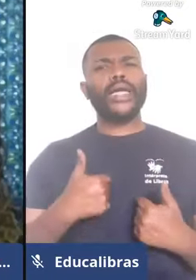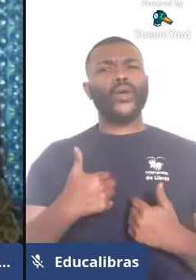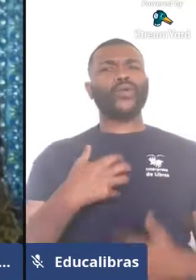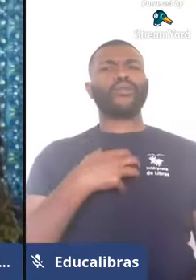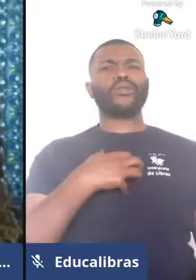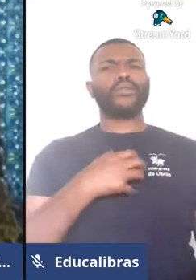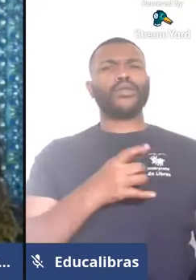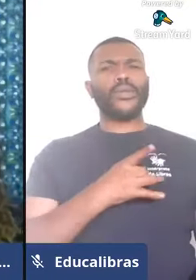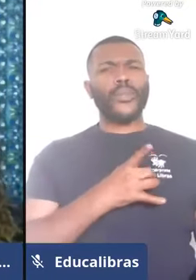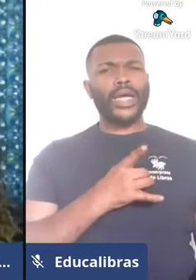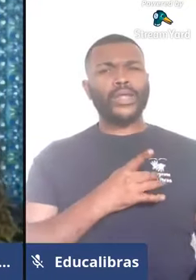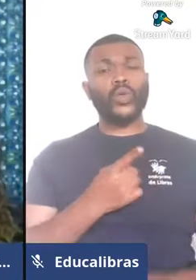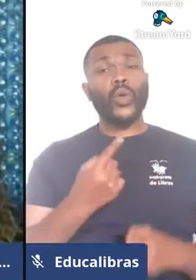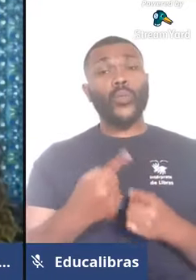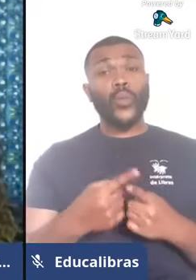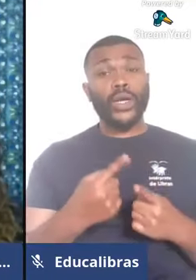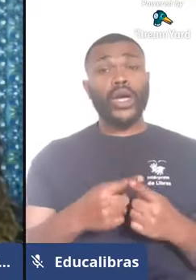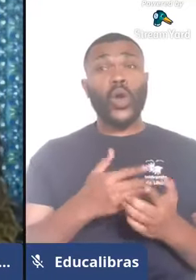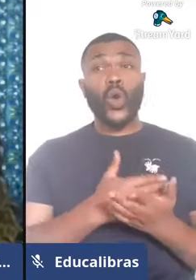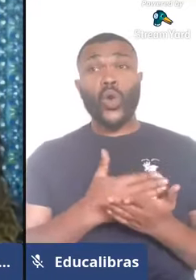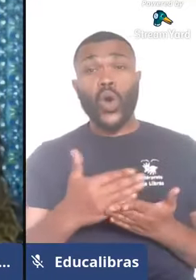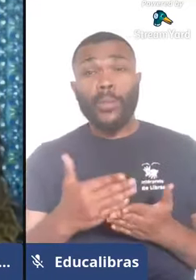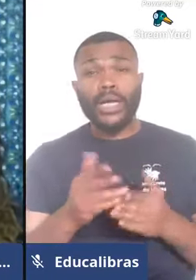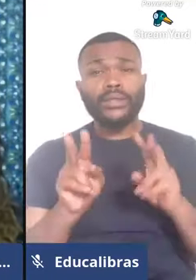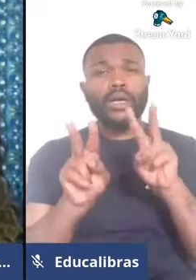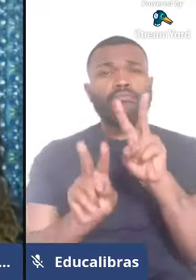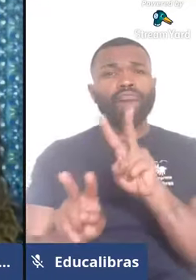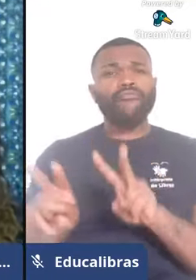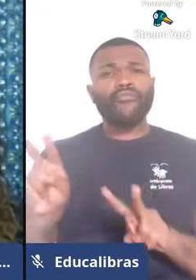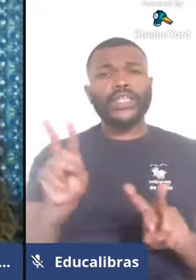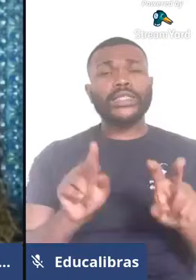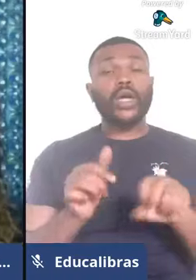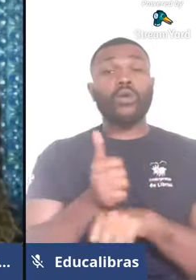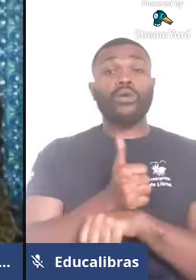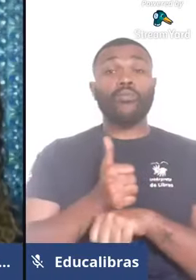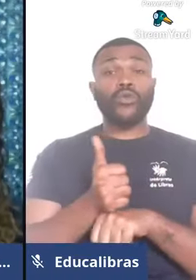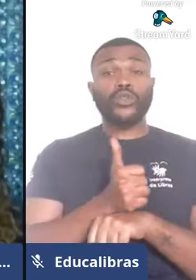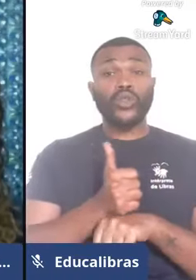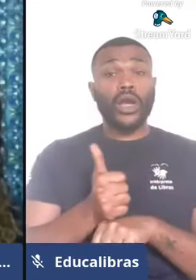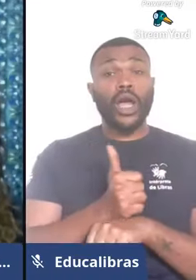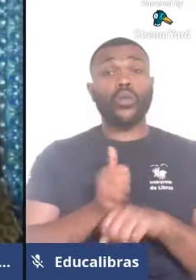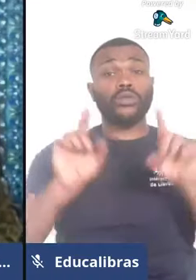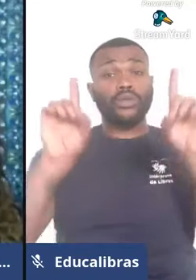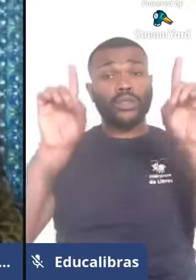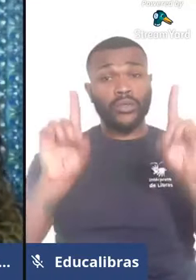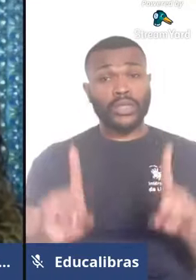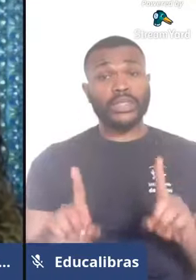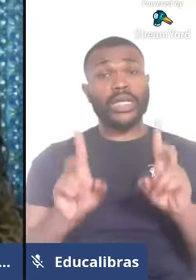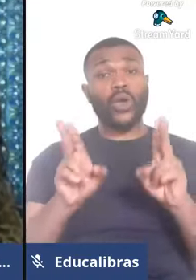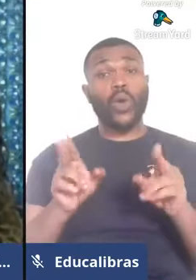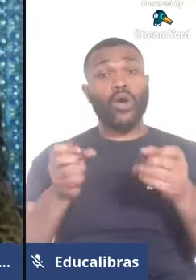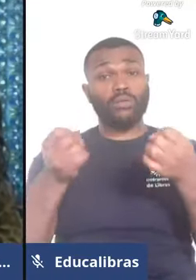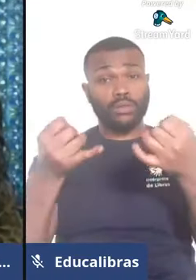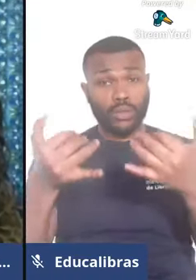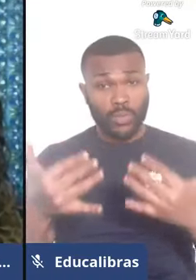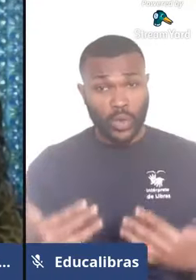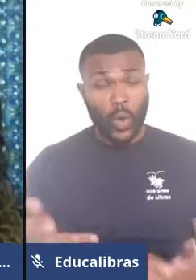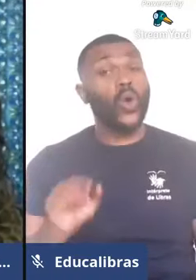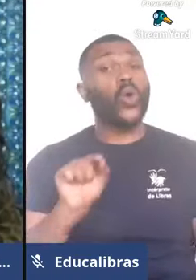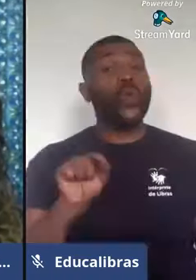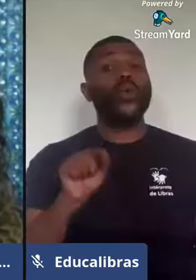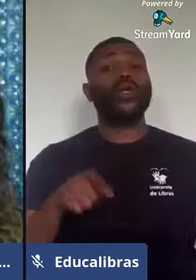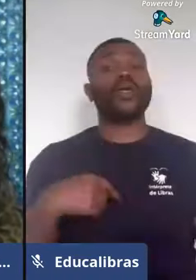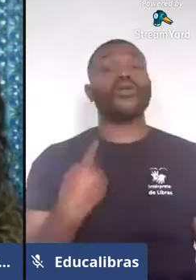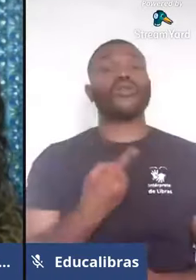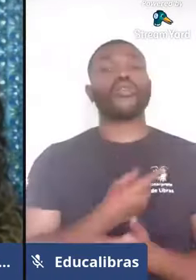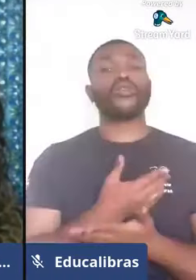Porque se a gente começar a ter esse olhar para o profissional com deficiência, vai acontecer isso que você estava falando, Cid, que é a gente começar a